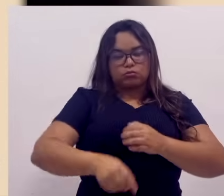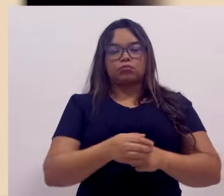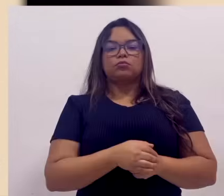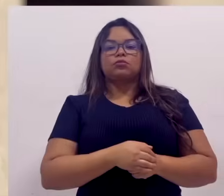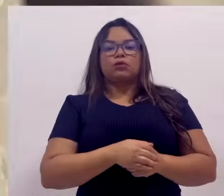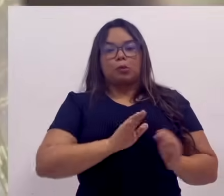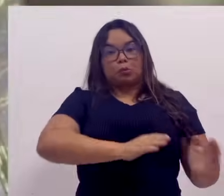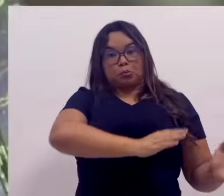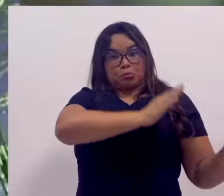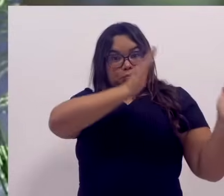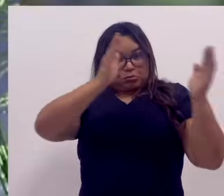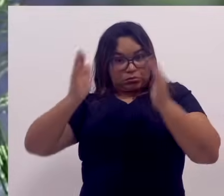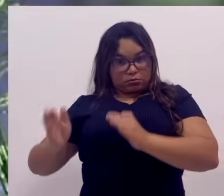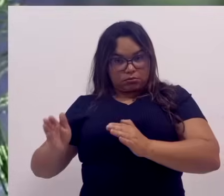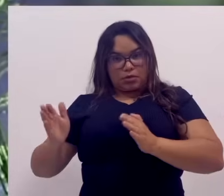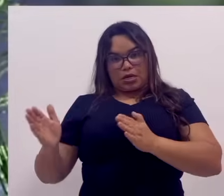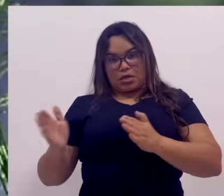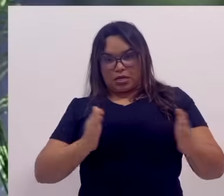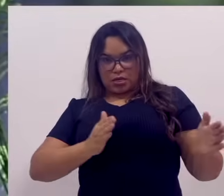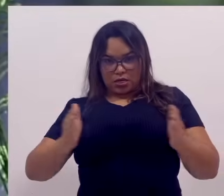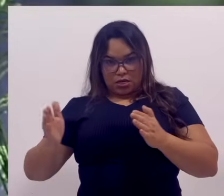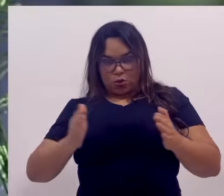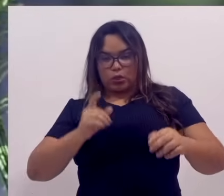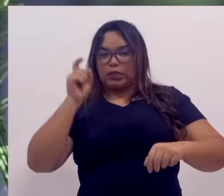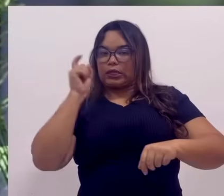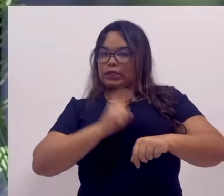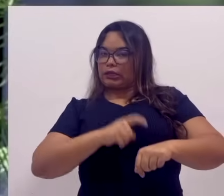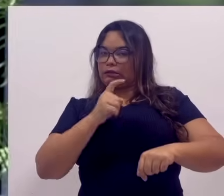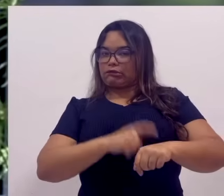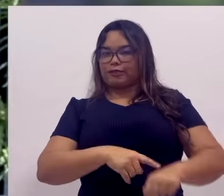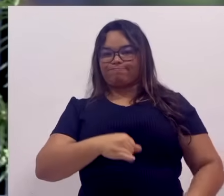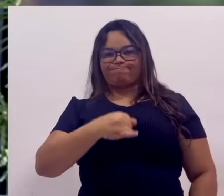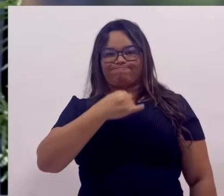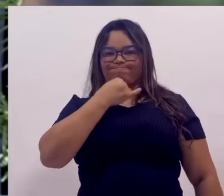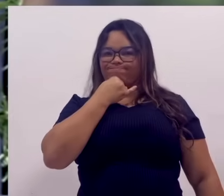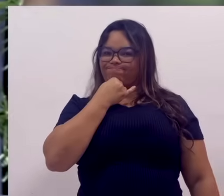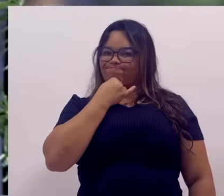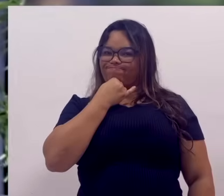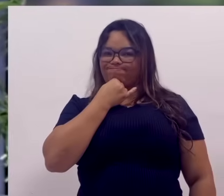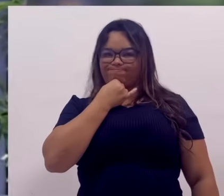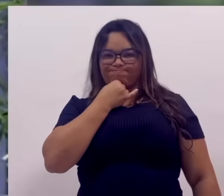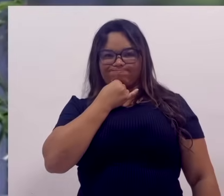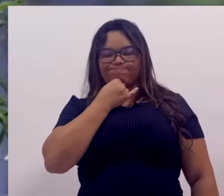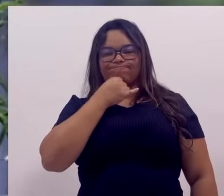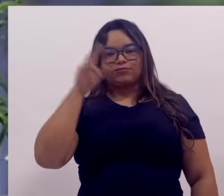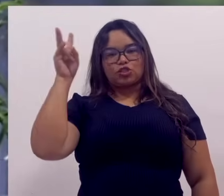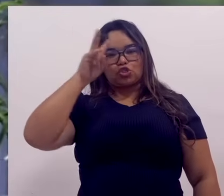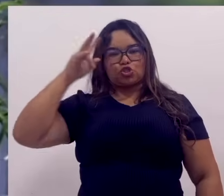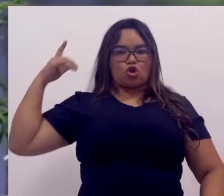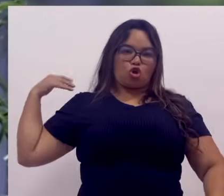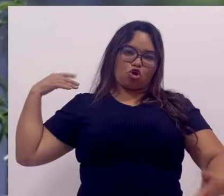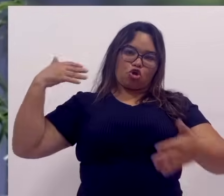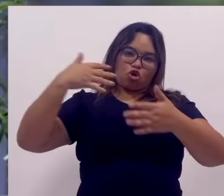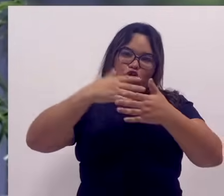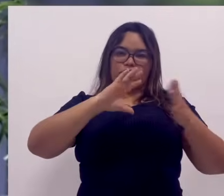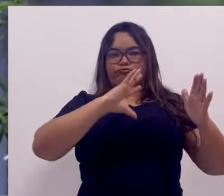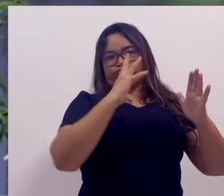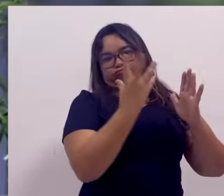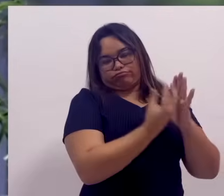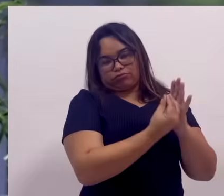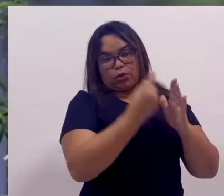poço, e o período seguinte de tempo é o mais triste na história da